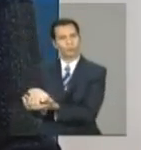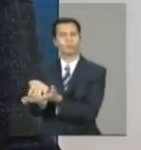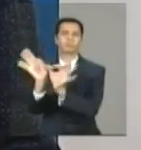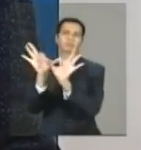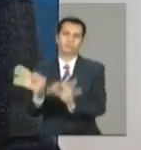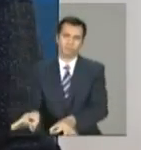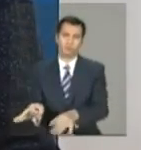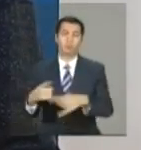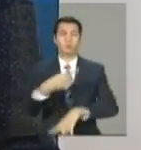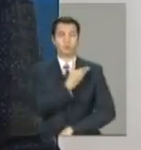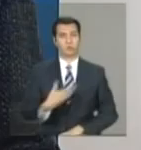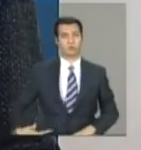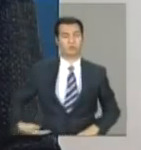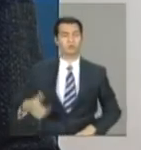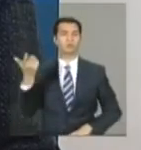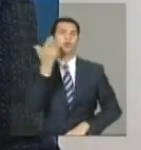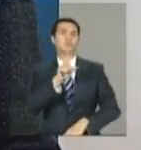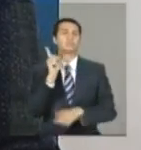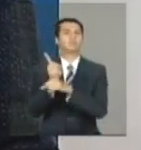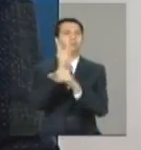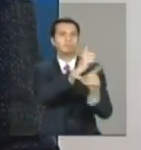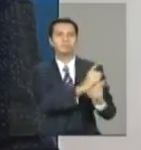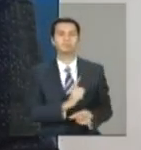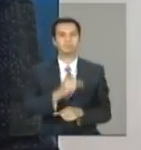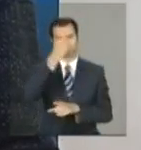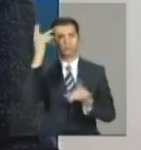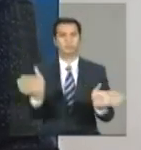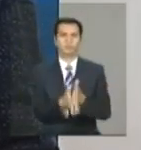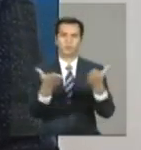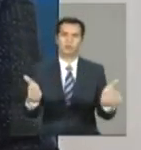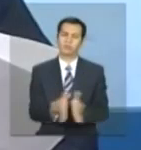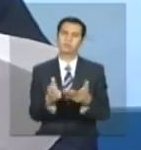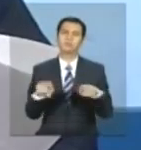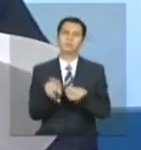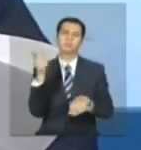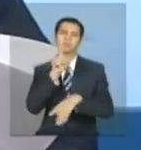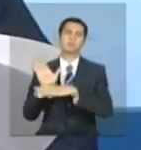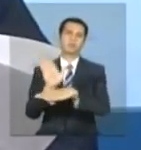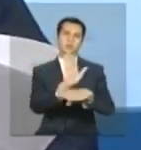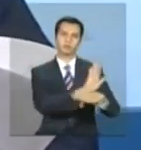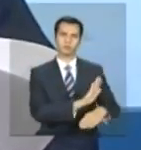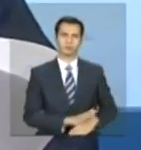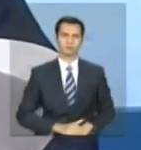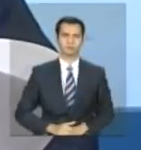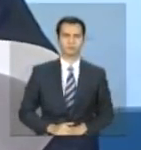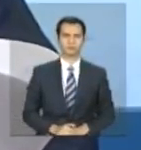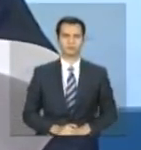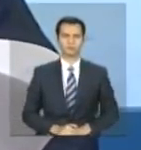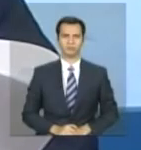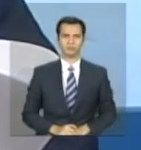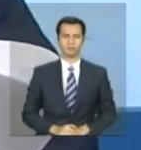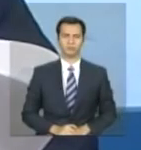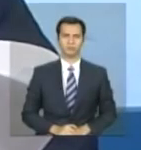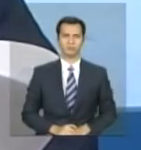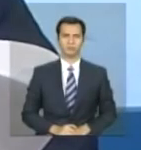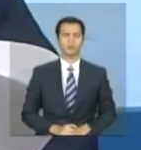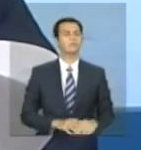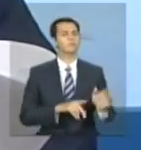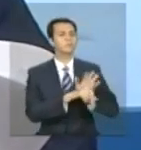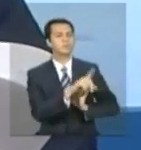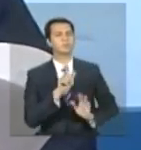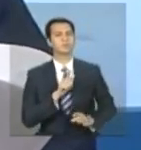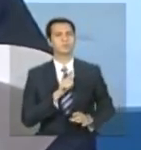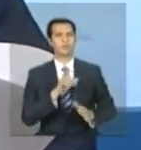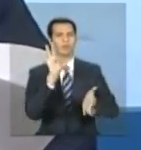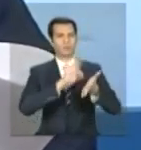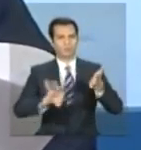das famílias mais pobres do Brasil e atendê-las para melhorar sua condição de vida. Bom, além dessas ações de atualização desses cadastros,